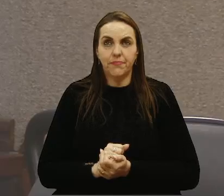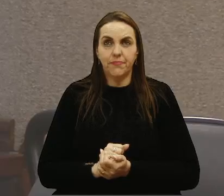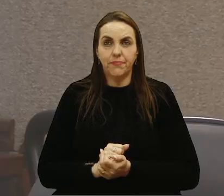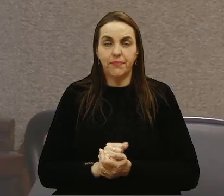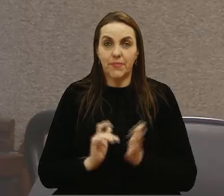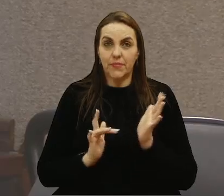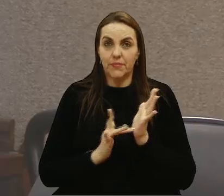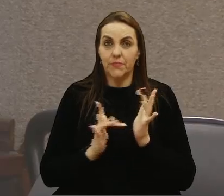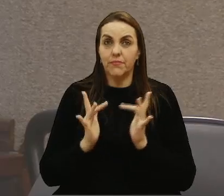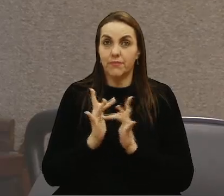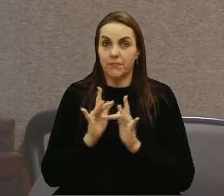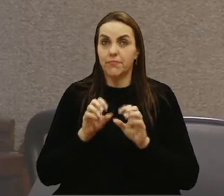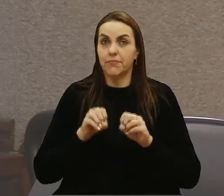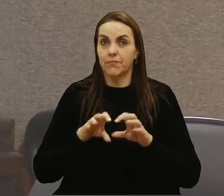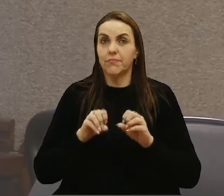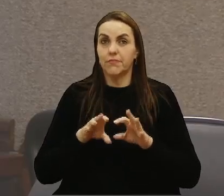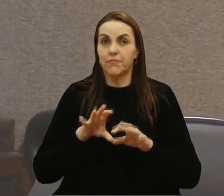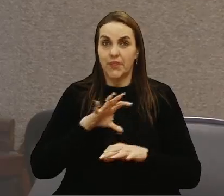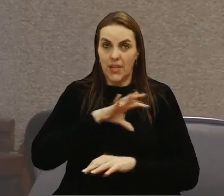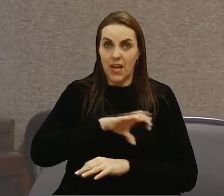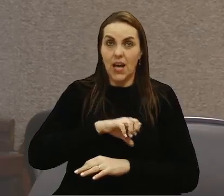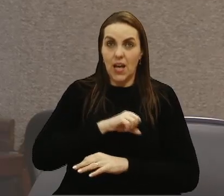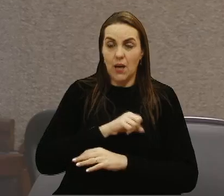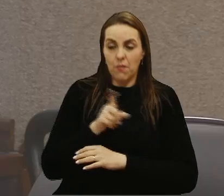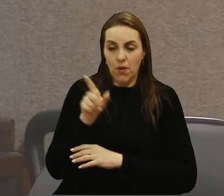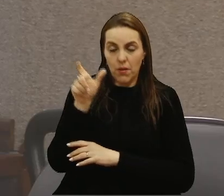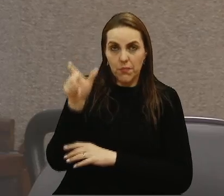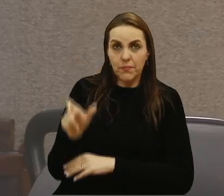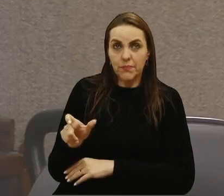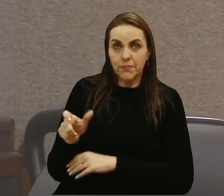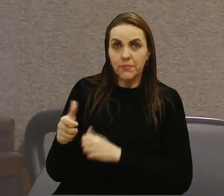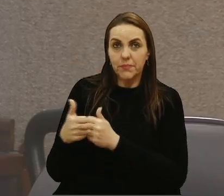Jesus ensina: amai o próximo como a ti mesmo.